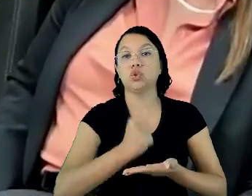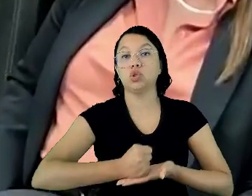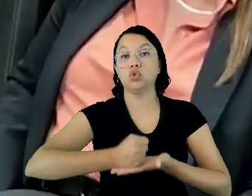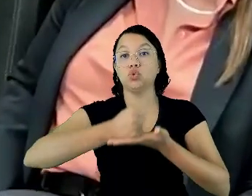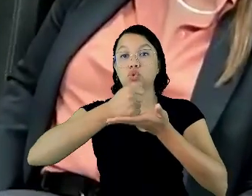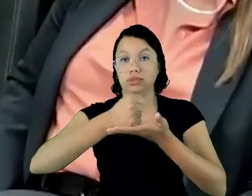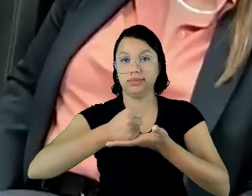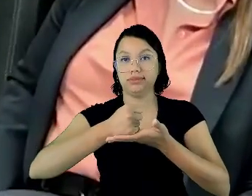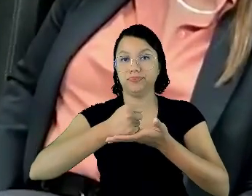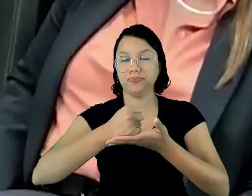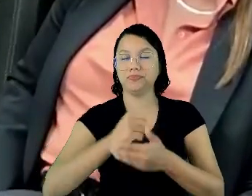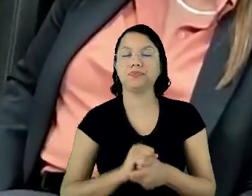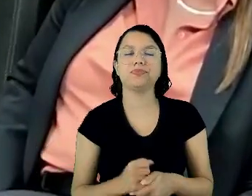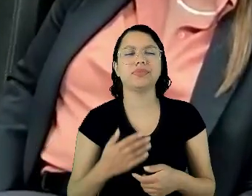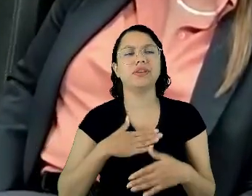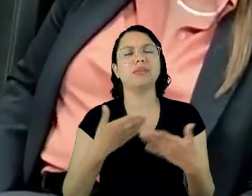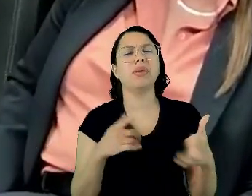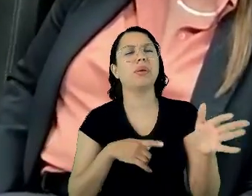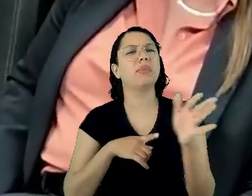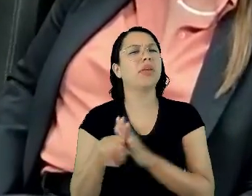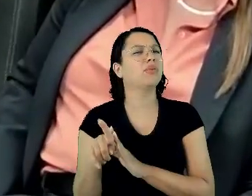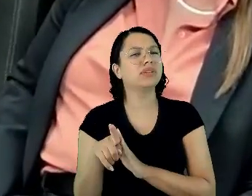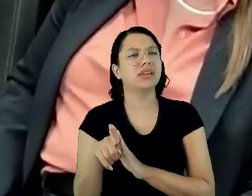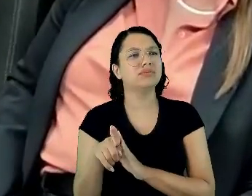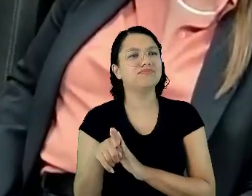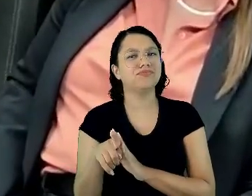é nesse caminho, quer dizer, como garantir